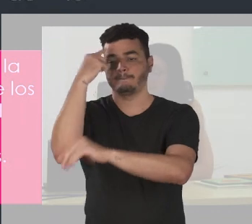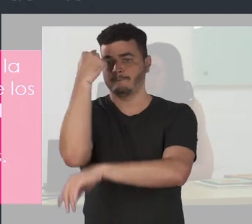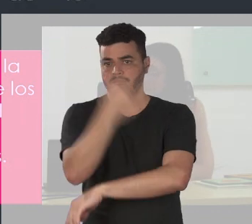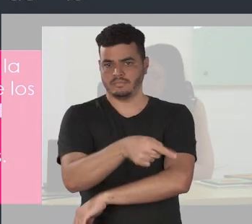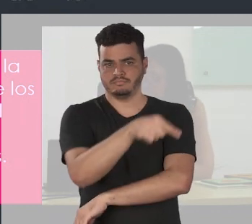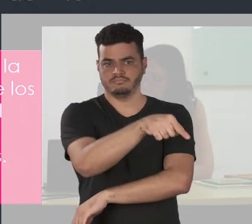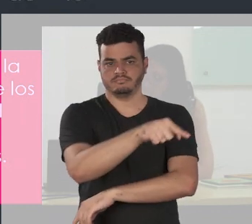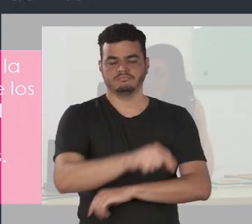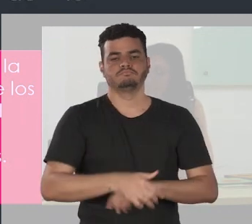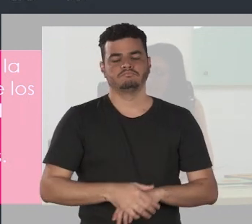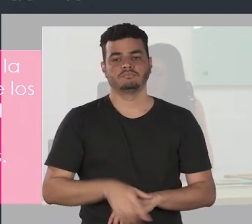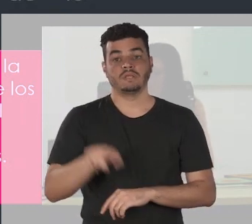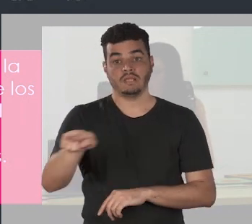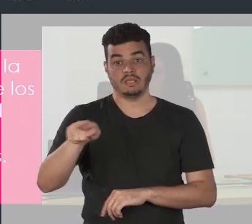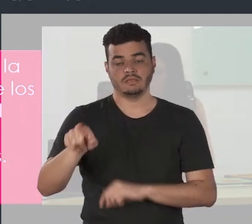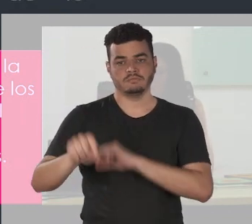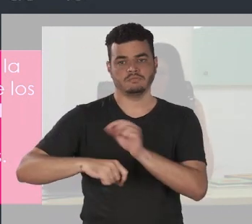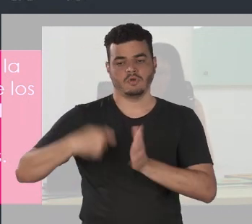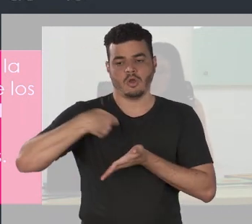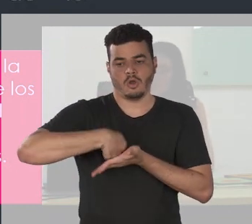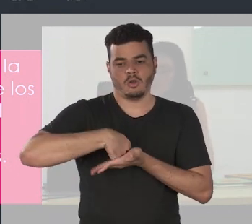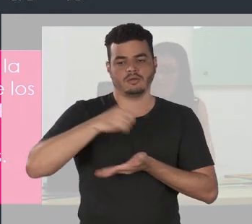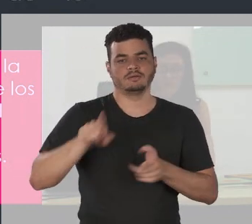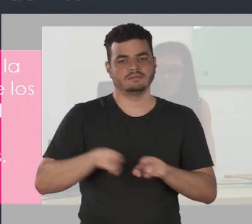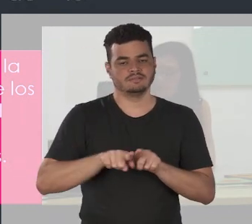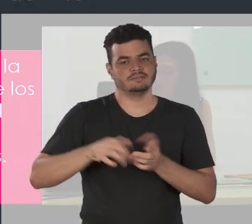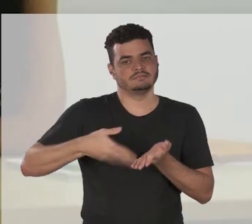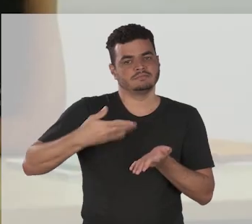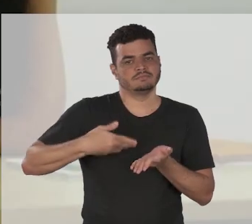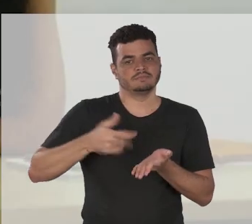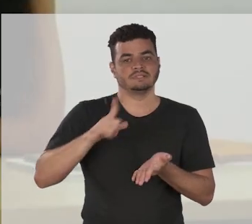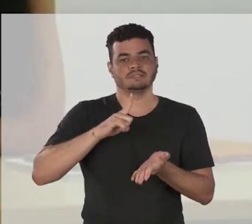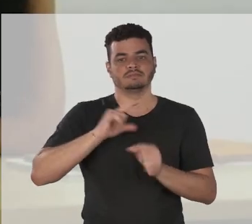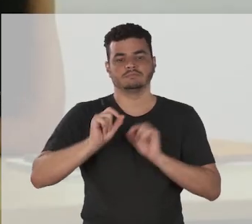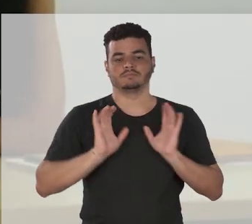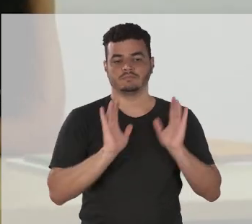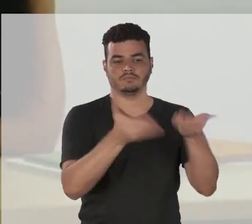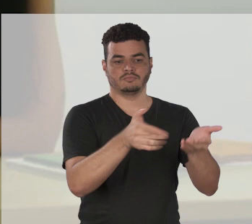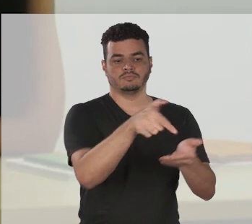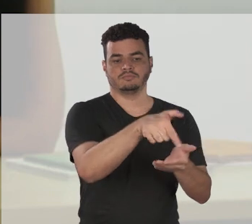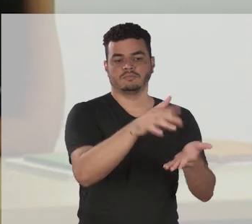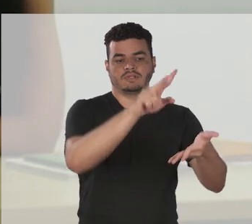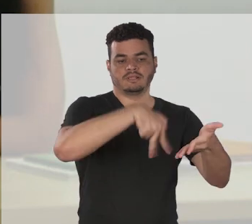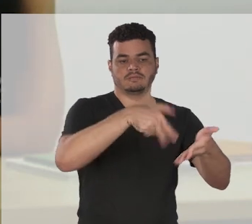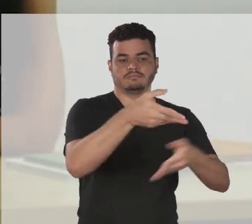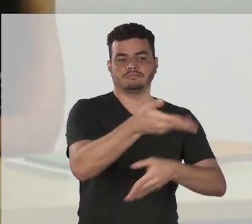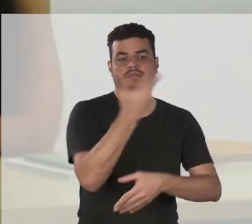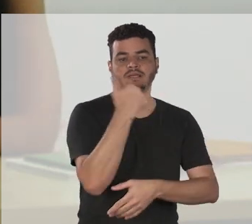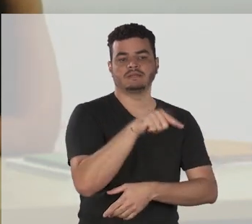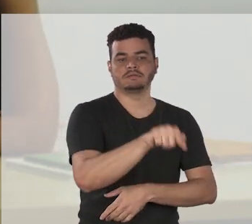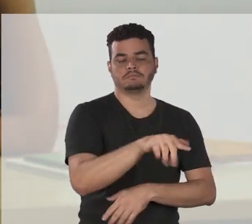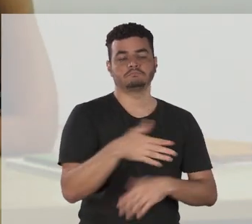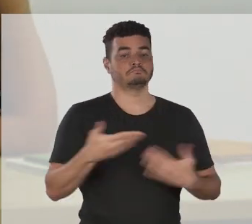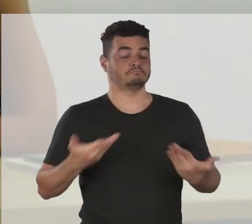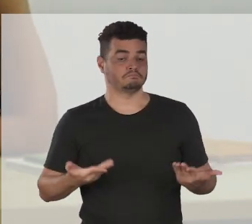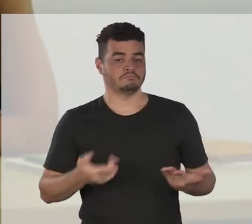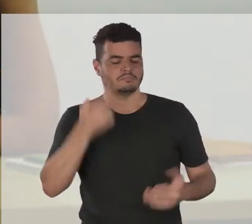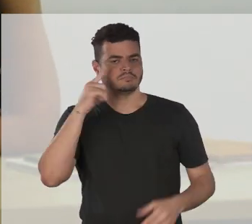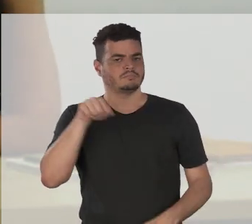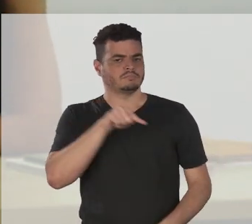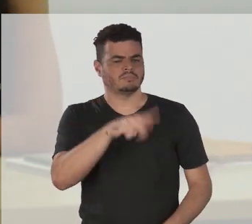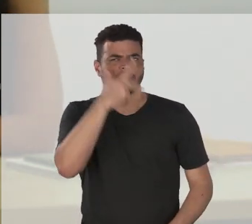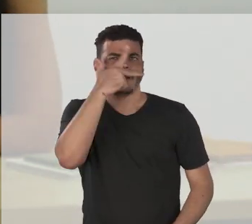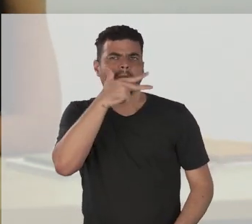flamantes, né, esses influentes sistemas escolares de desenvolvimento, no que demandará a existência de livros que tenham como destinatário específico os